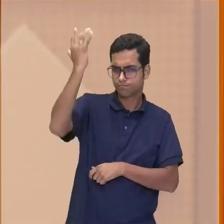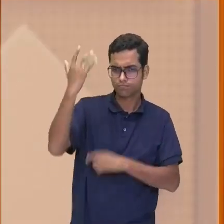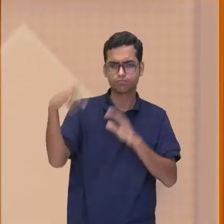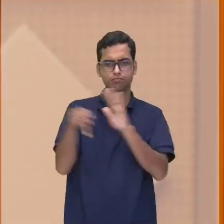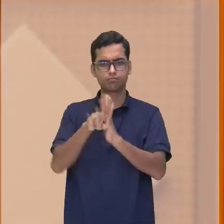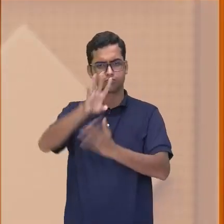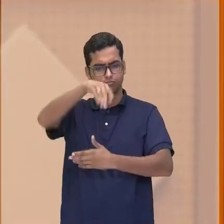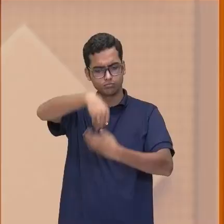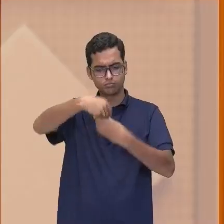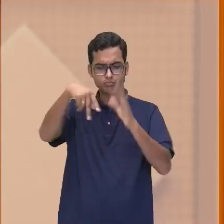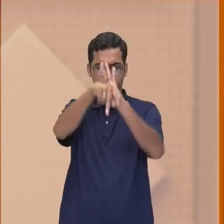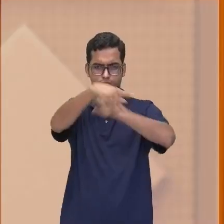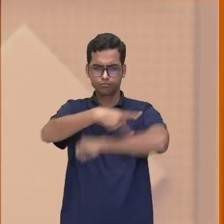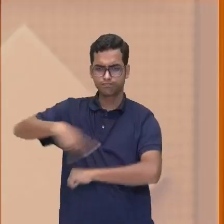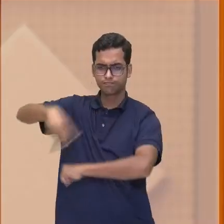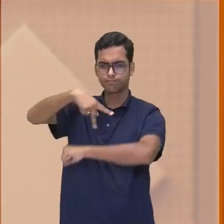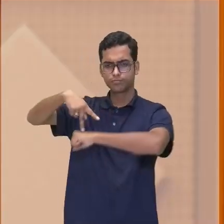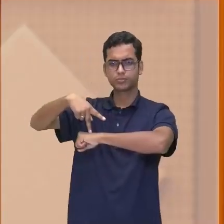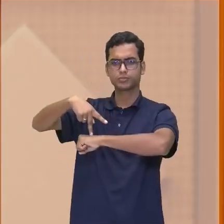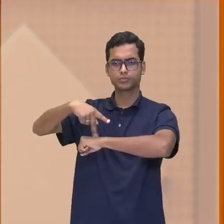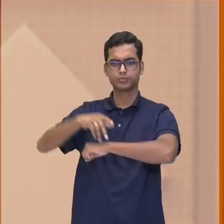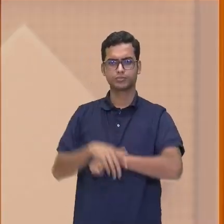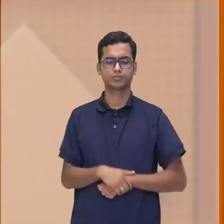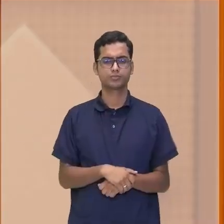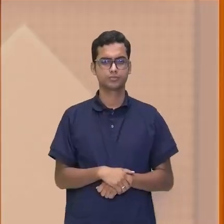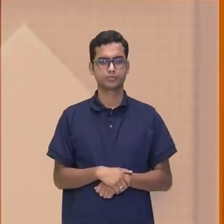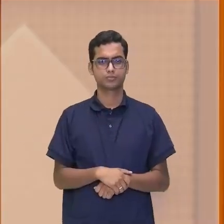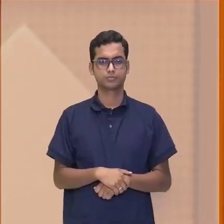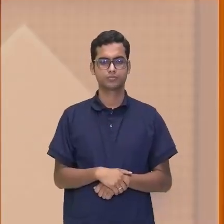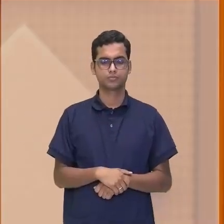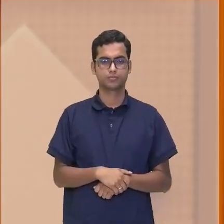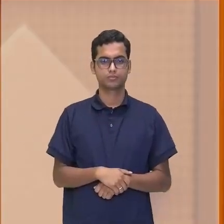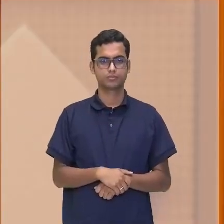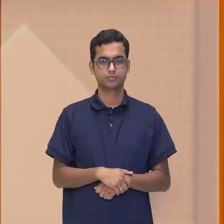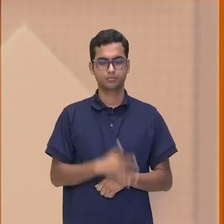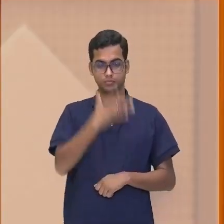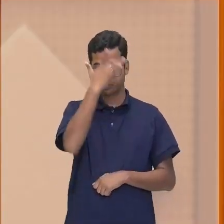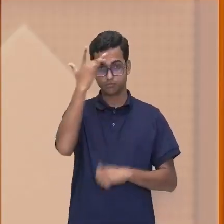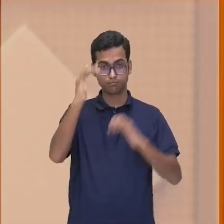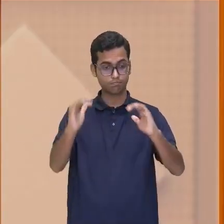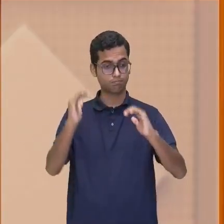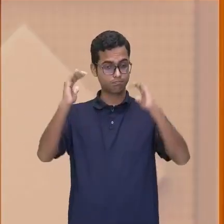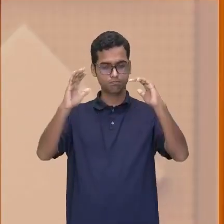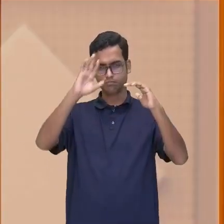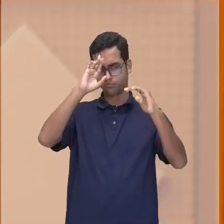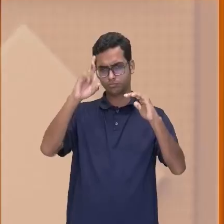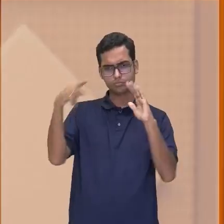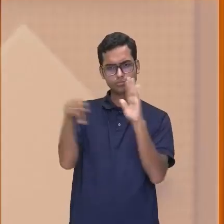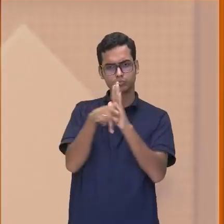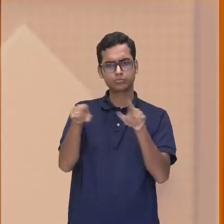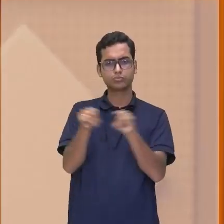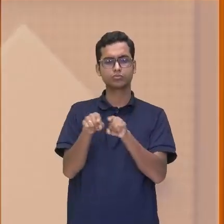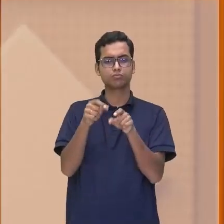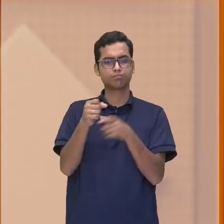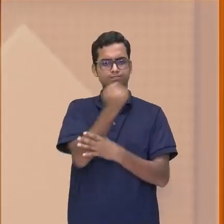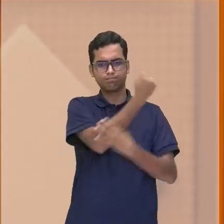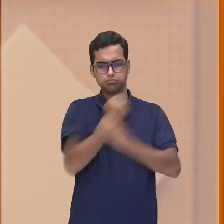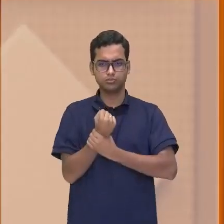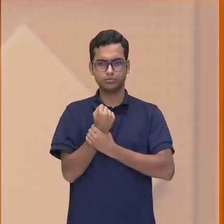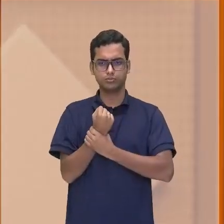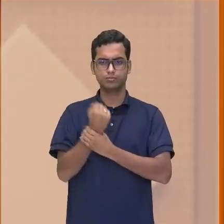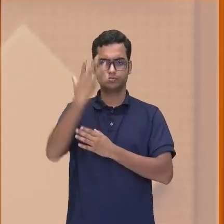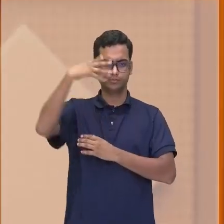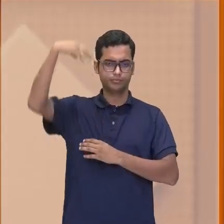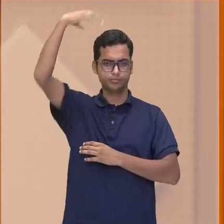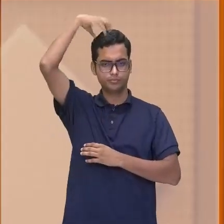dentro do seu território. Ninguém tem mais autoridade do que o próprio rei absolutista. Então vamos lá,